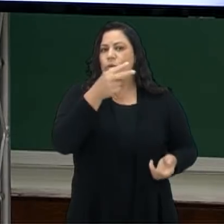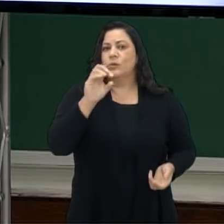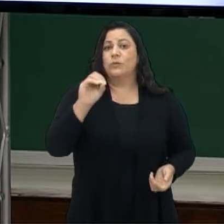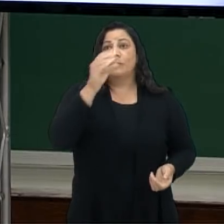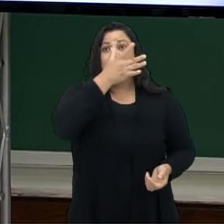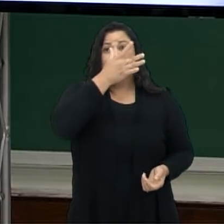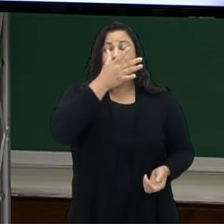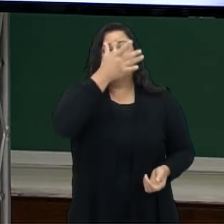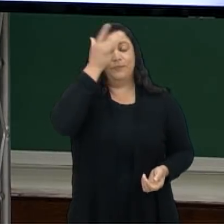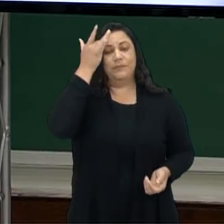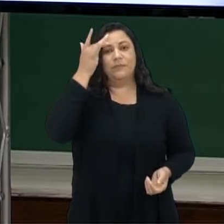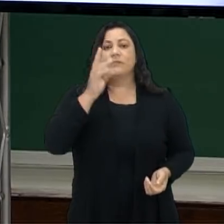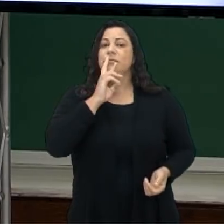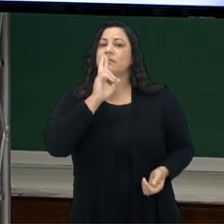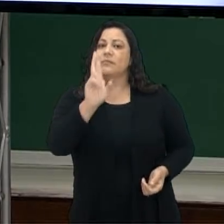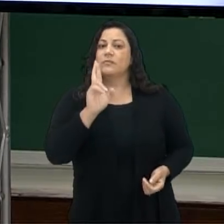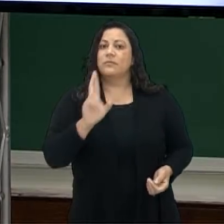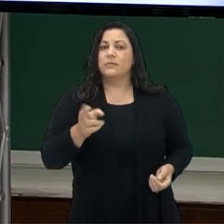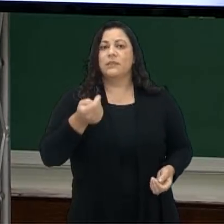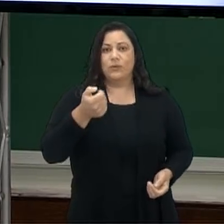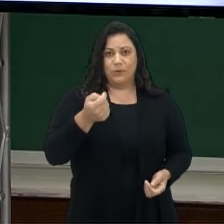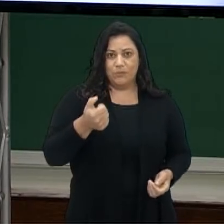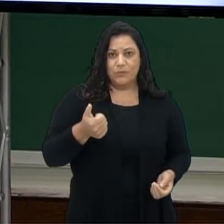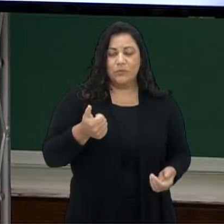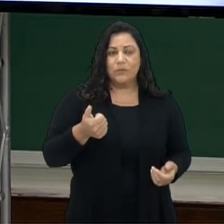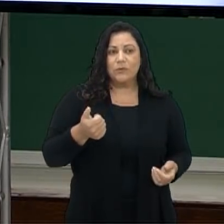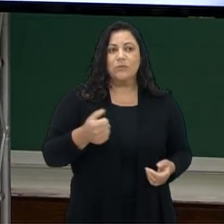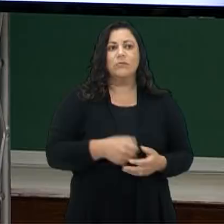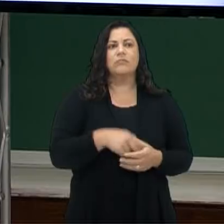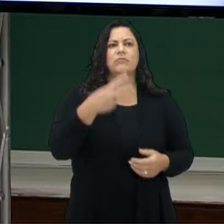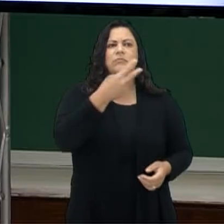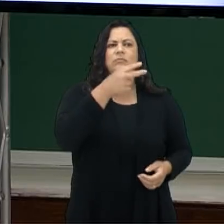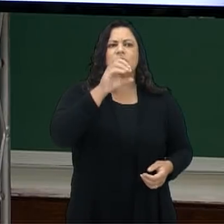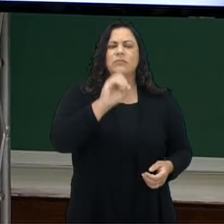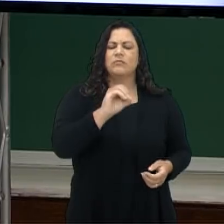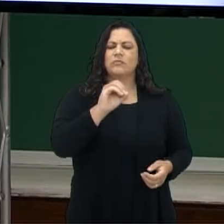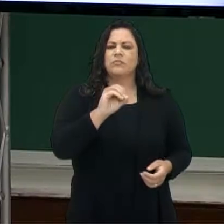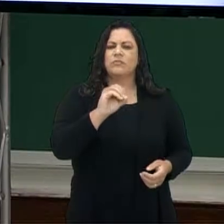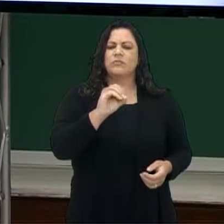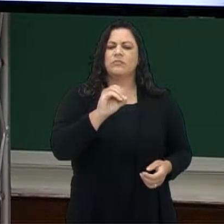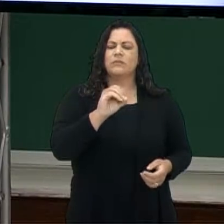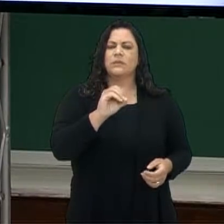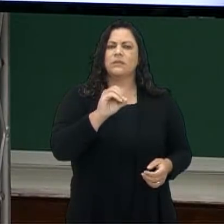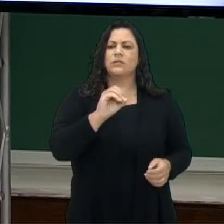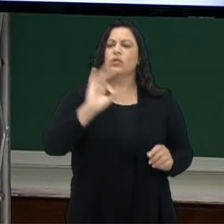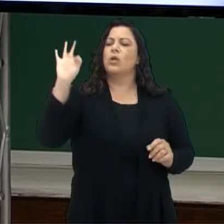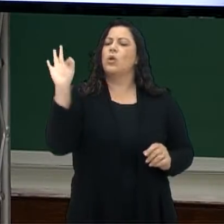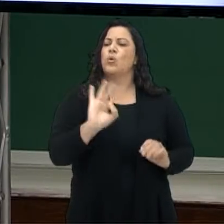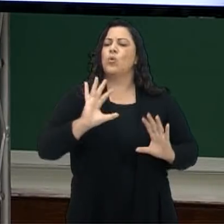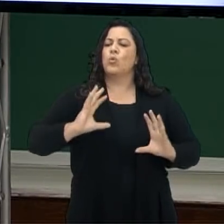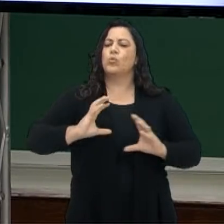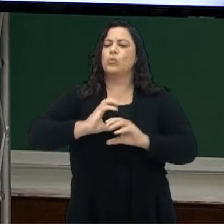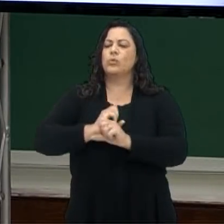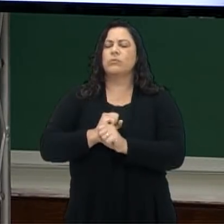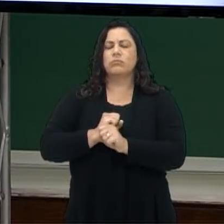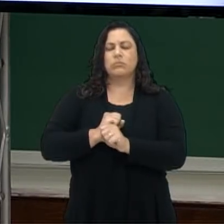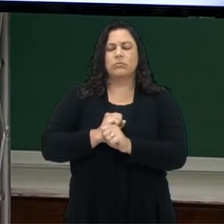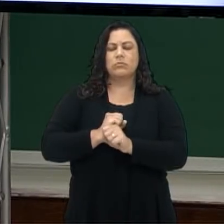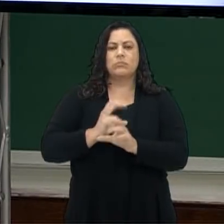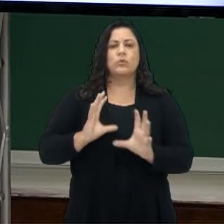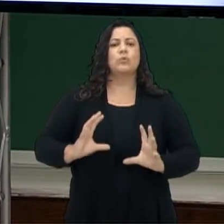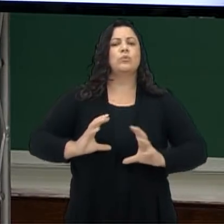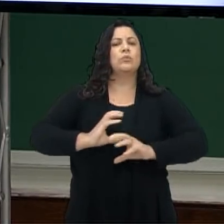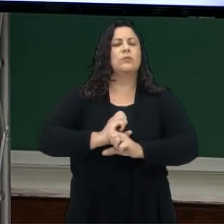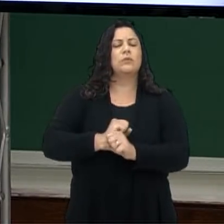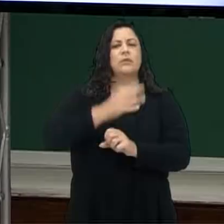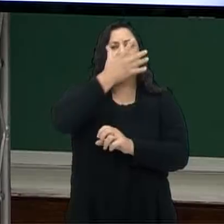responderam que passa pouco tempo. 20 equivale a quanto por cento do total de respondentes, do total de pessoas